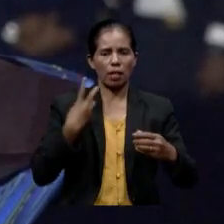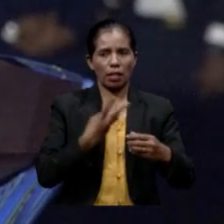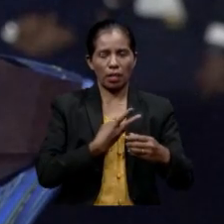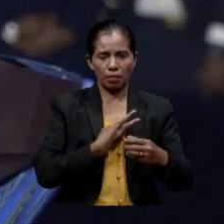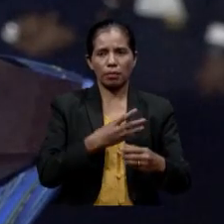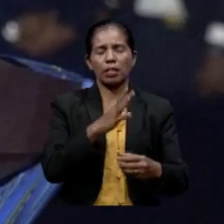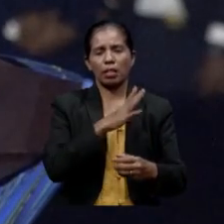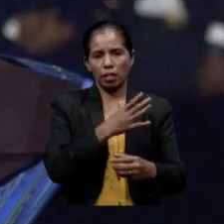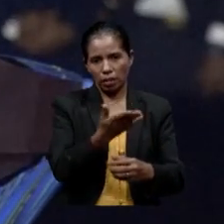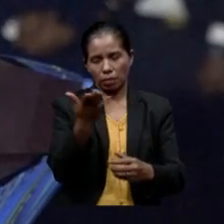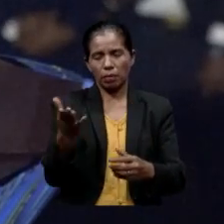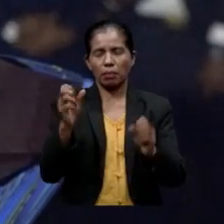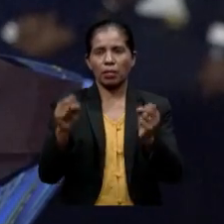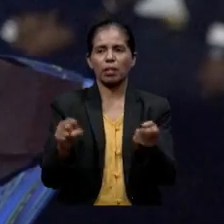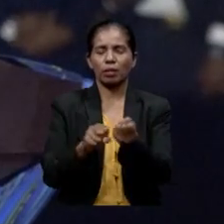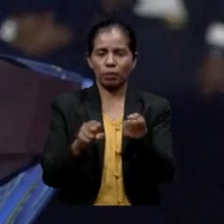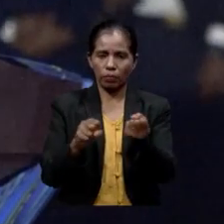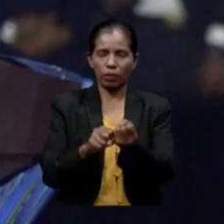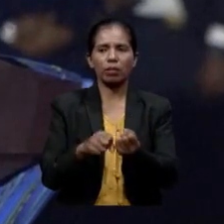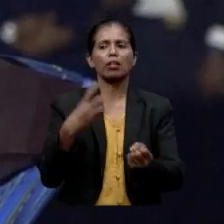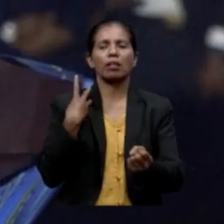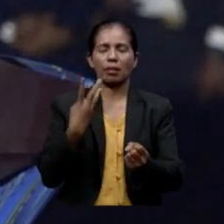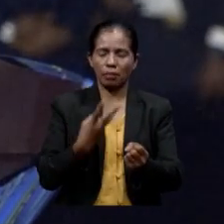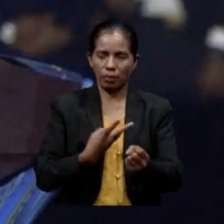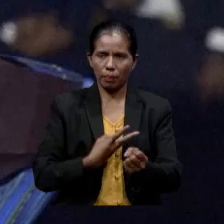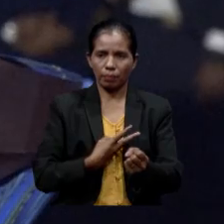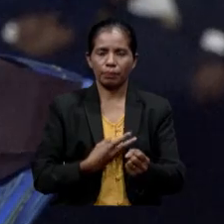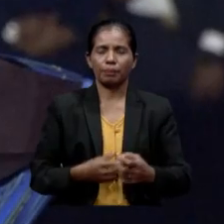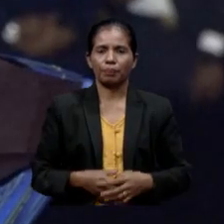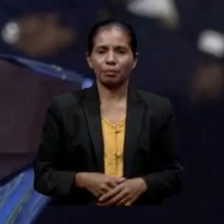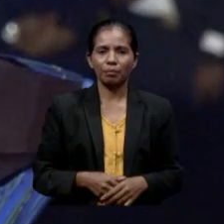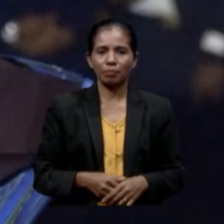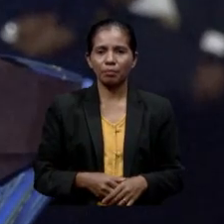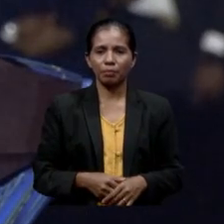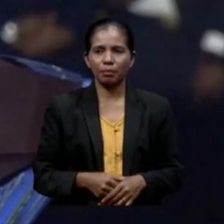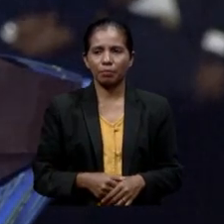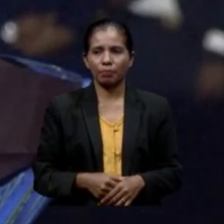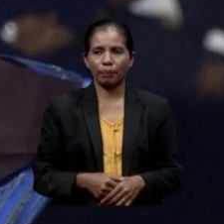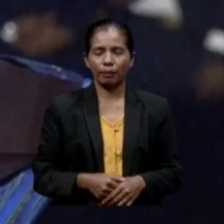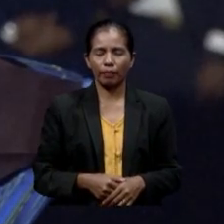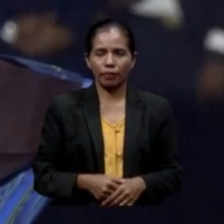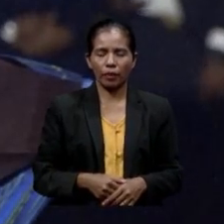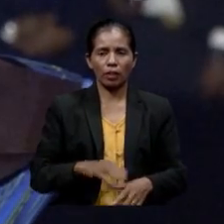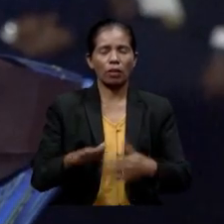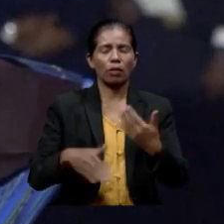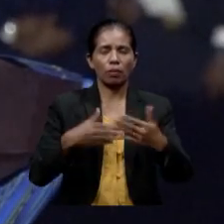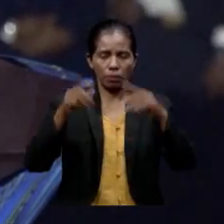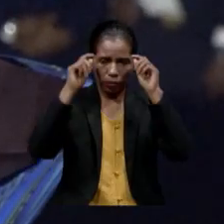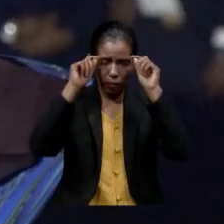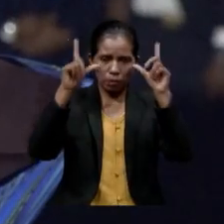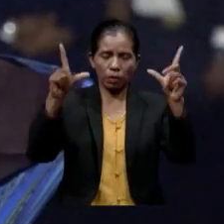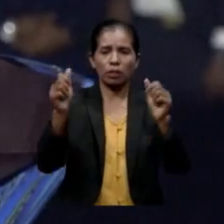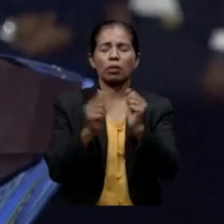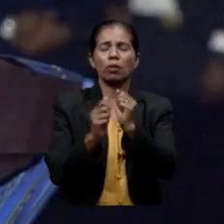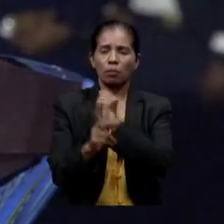venha a ganhar daqui a dois dias Vietnã. Os portugueses em Timor